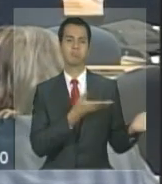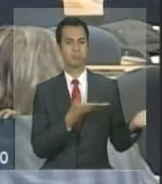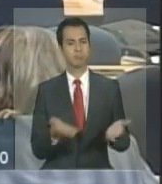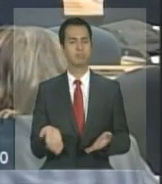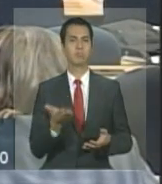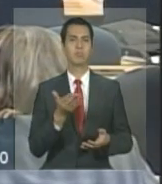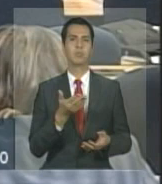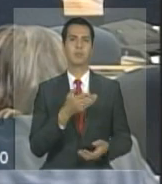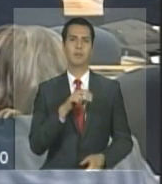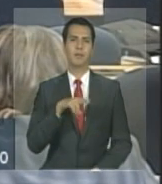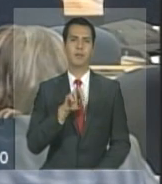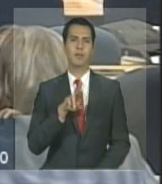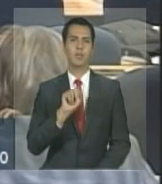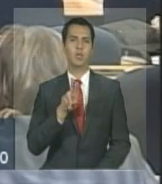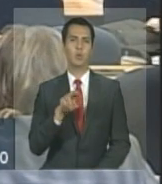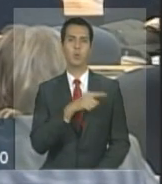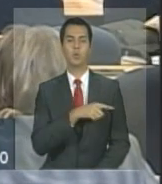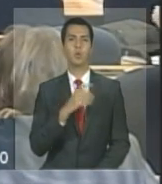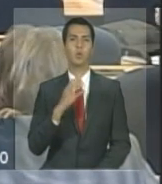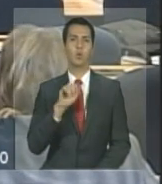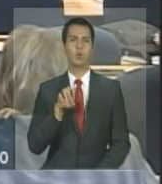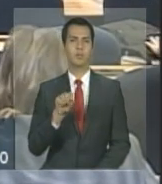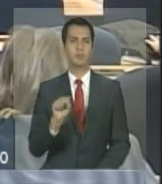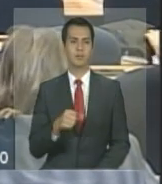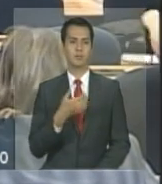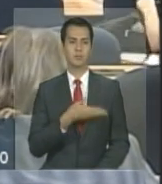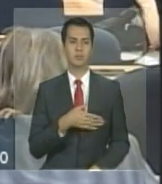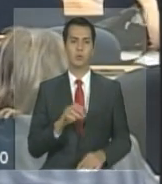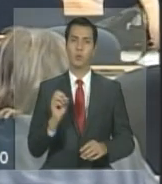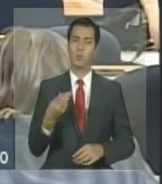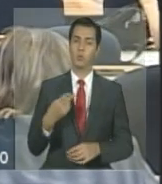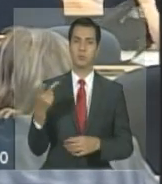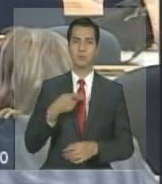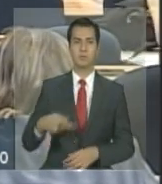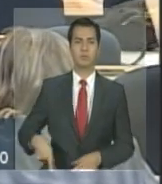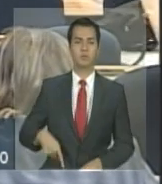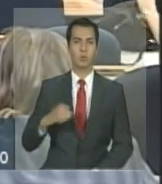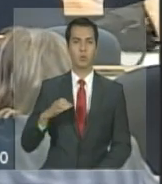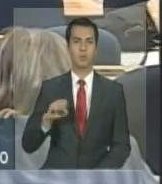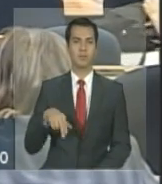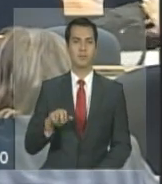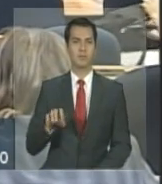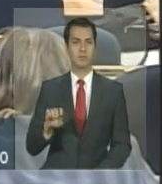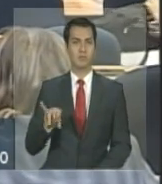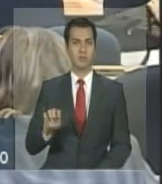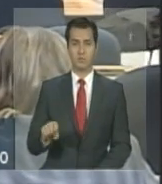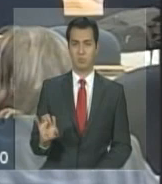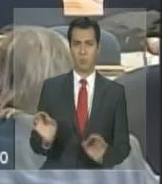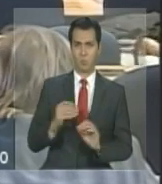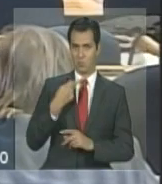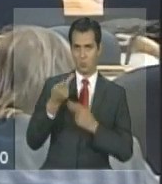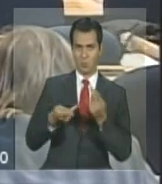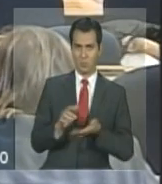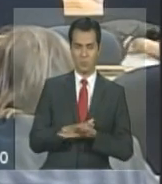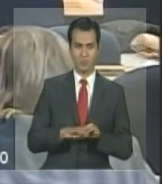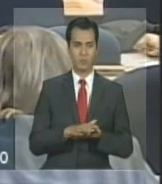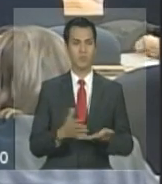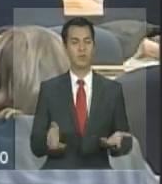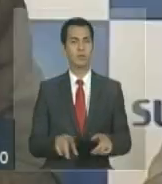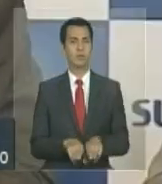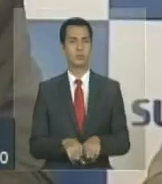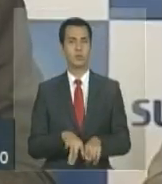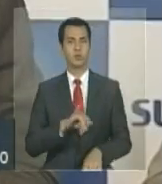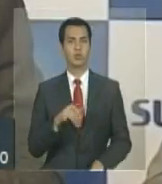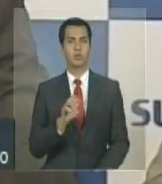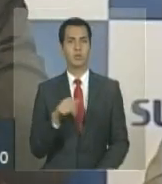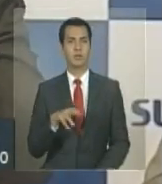Conas? Nardi, presidente Nardi, pelo Conasems? Não? Joaquim Molina, se ele não quiser, ele vai ser